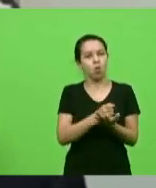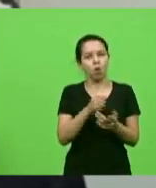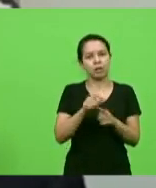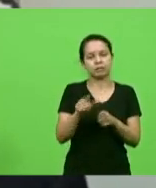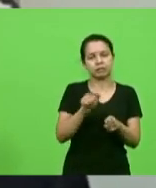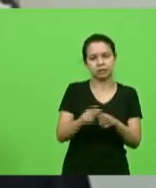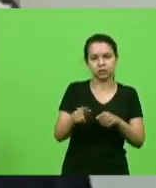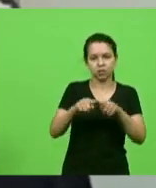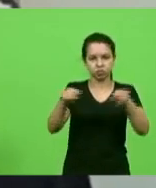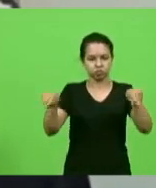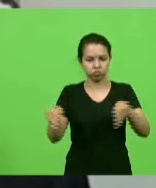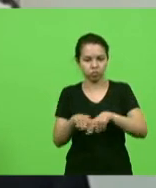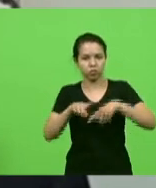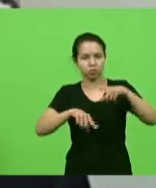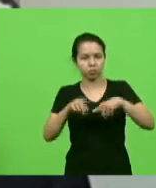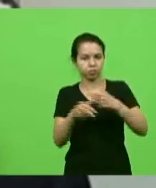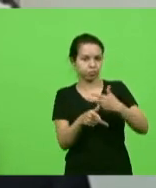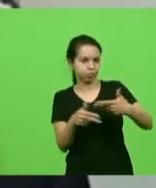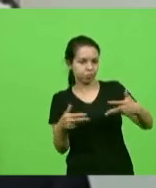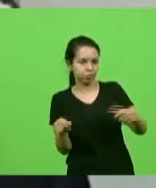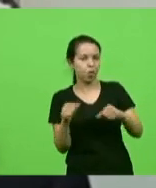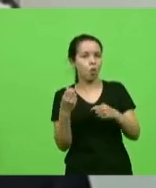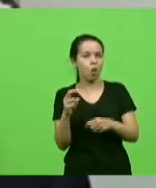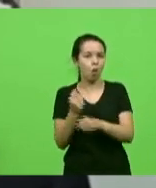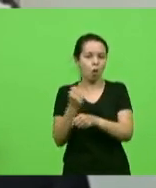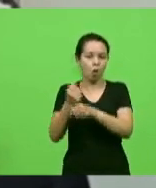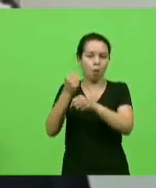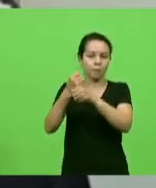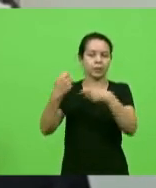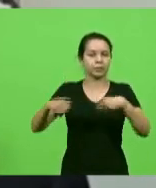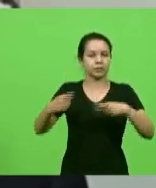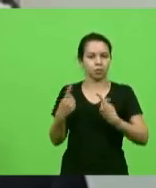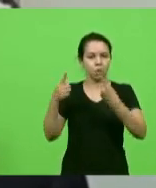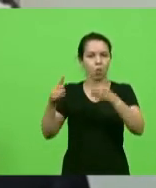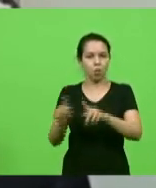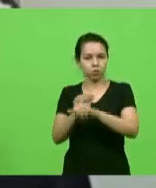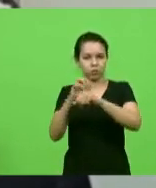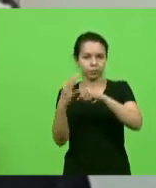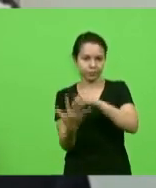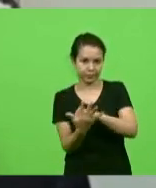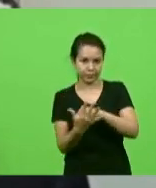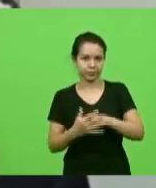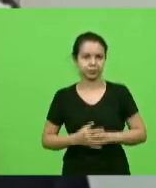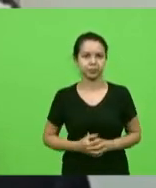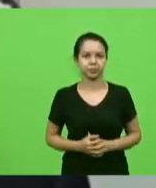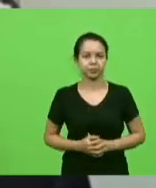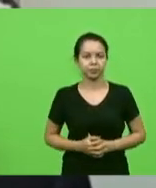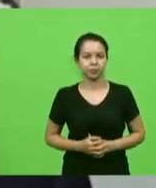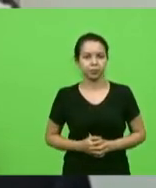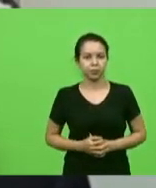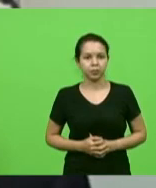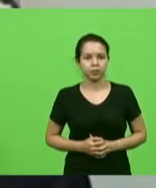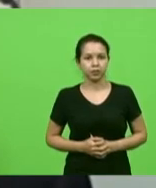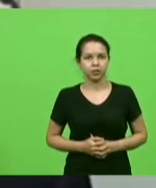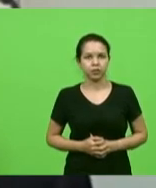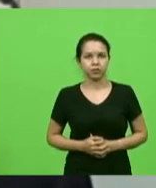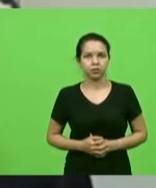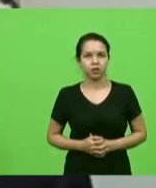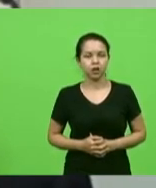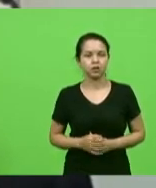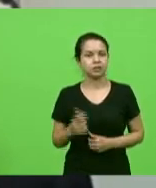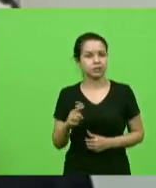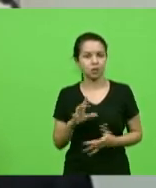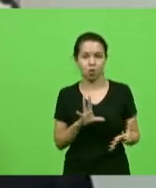imóveis e móveis e equipamentos a execução de obras necessários ao enfrentamento da família do novo coronavírus sem conexão